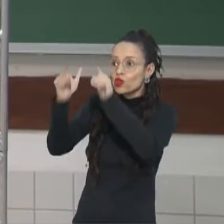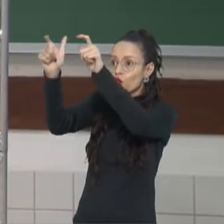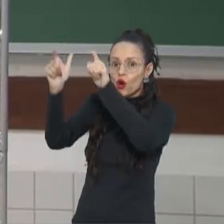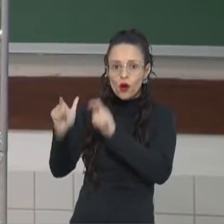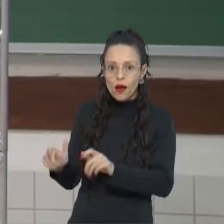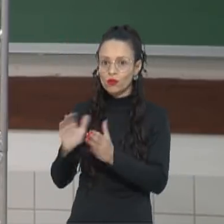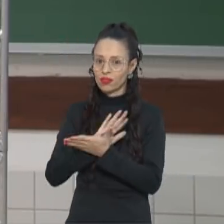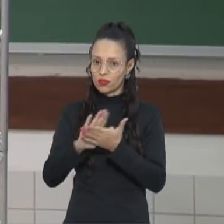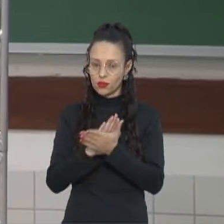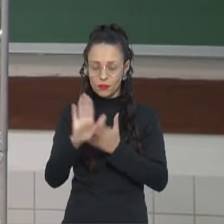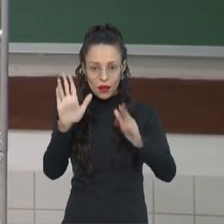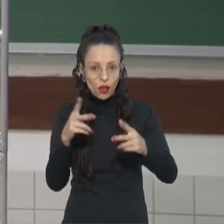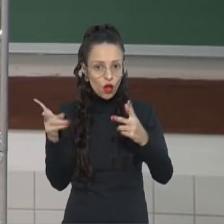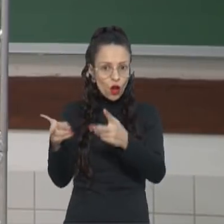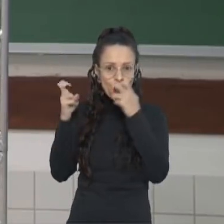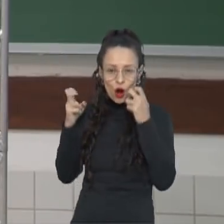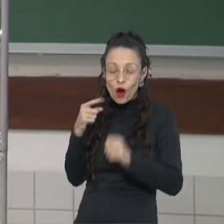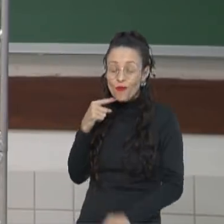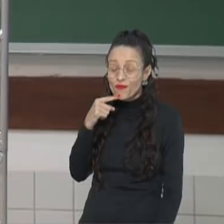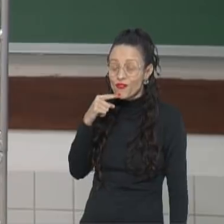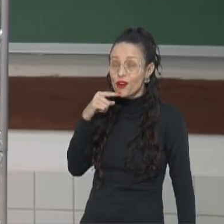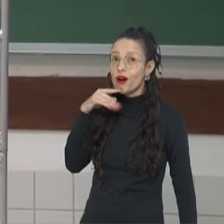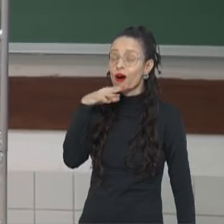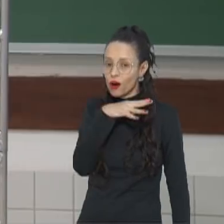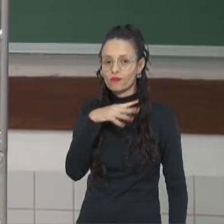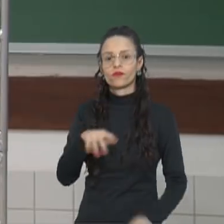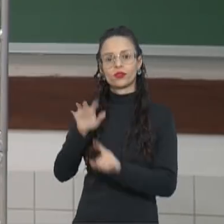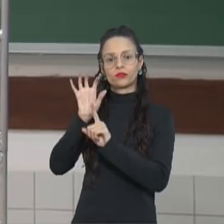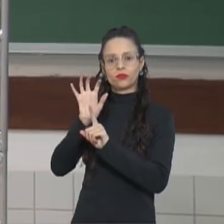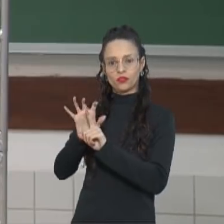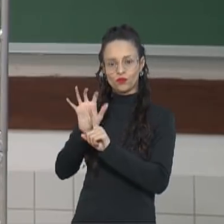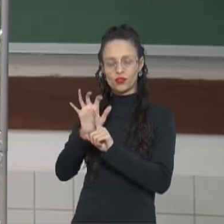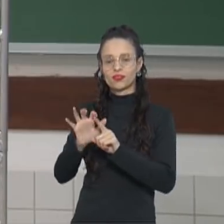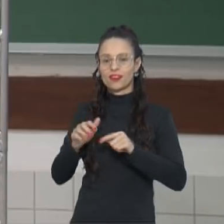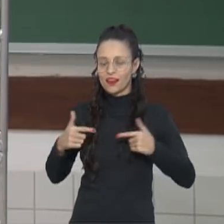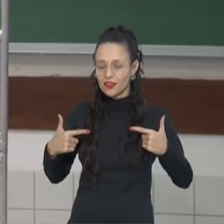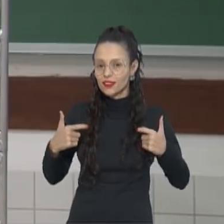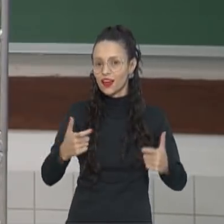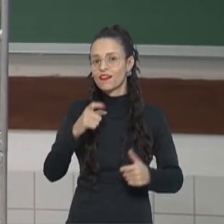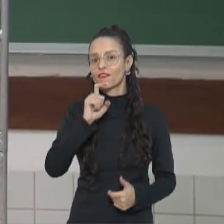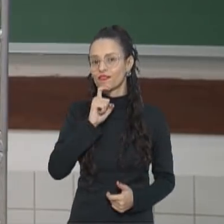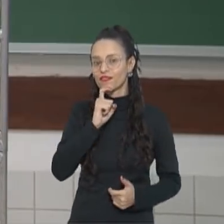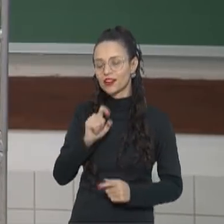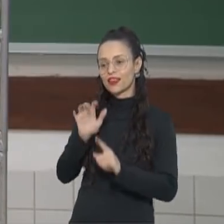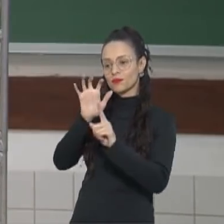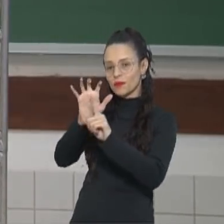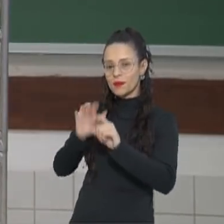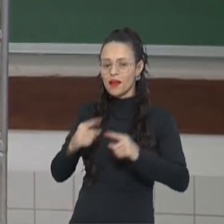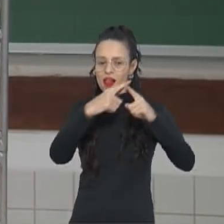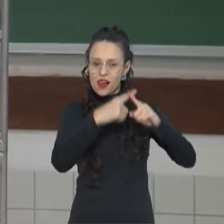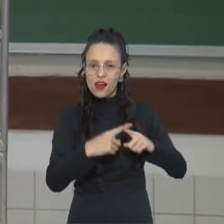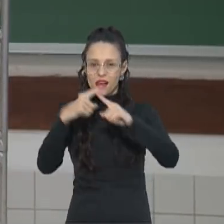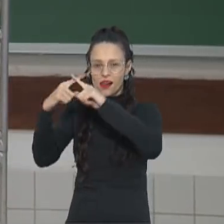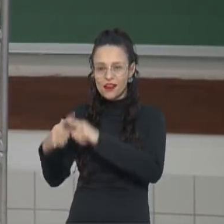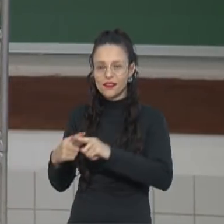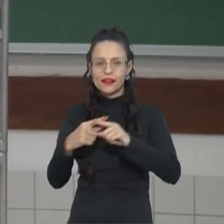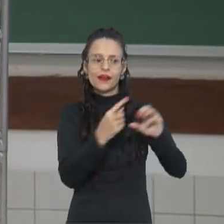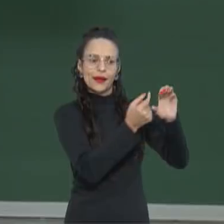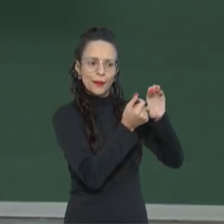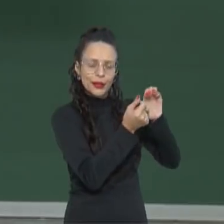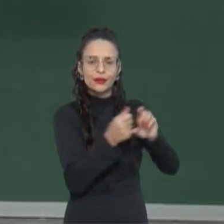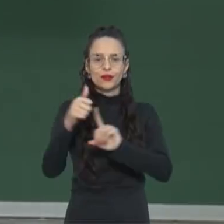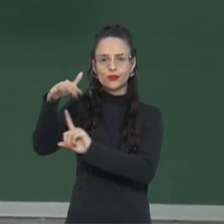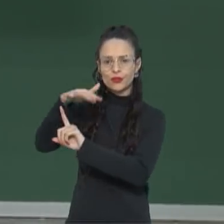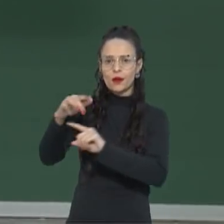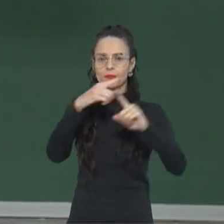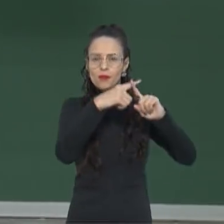Mas reparou, óbvia influência da Guerra Fria aí no meio, disputas entre capitalismo e socialismo. Como